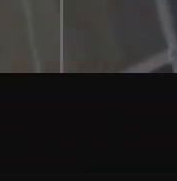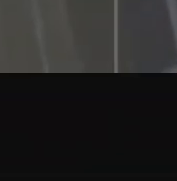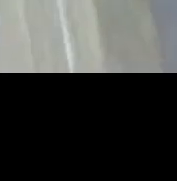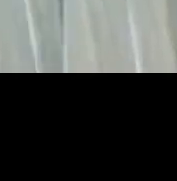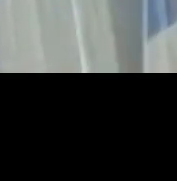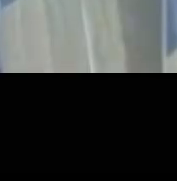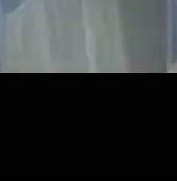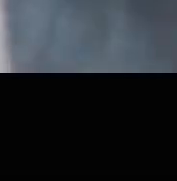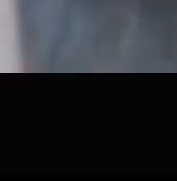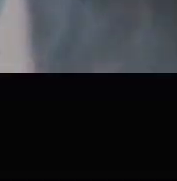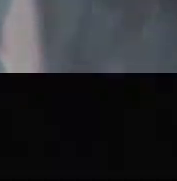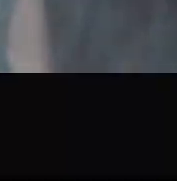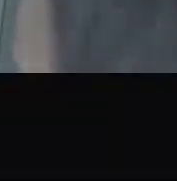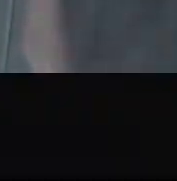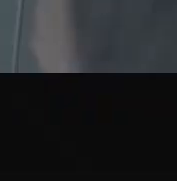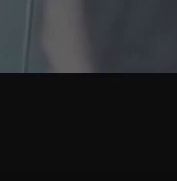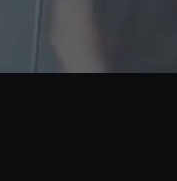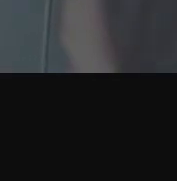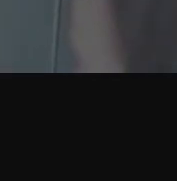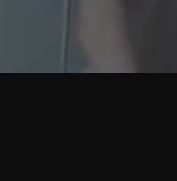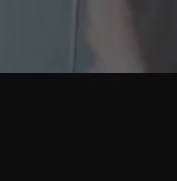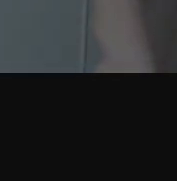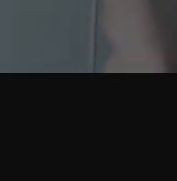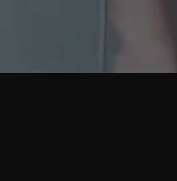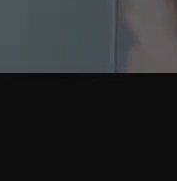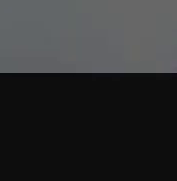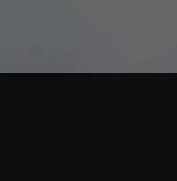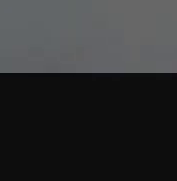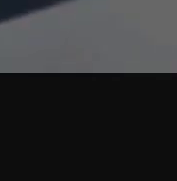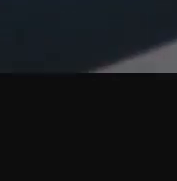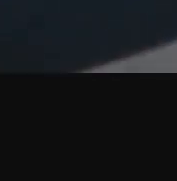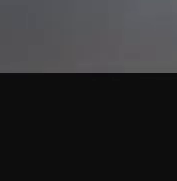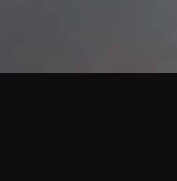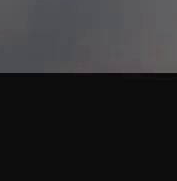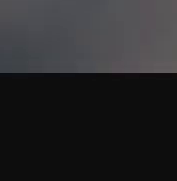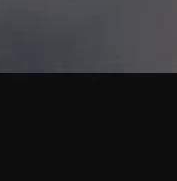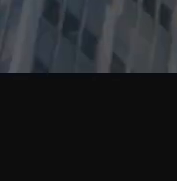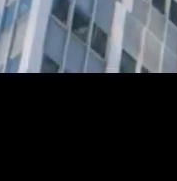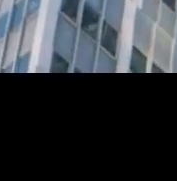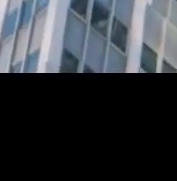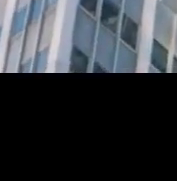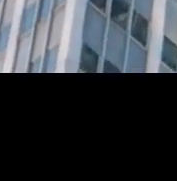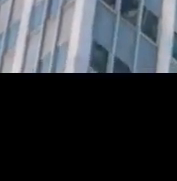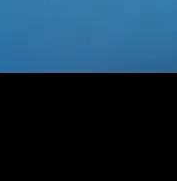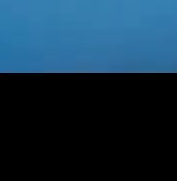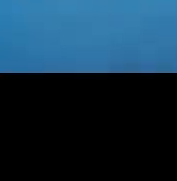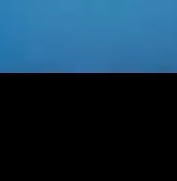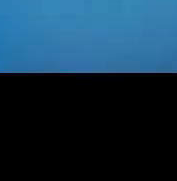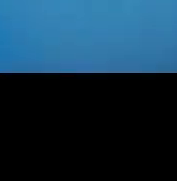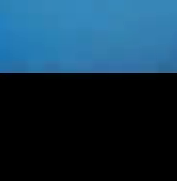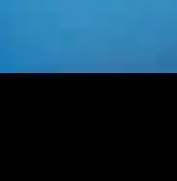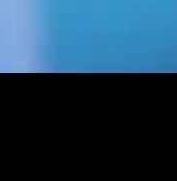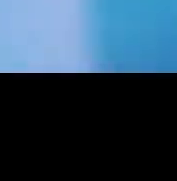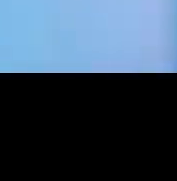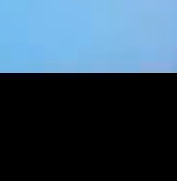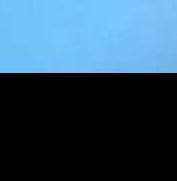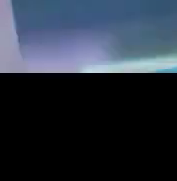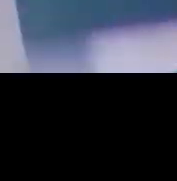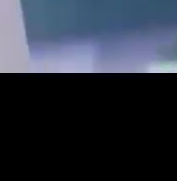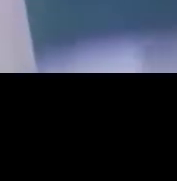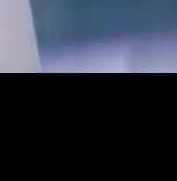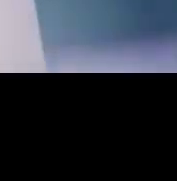e indiretos temos mais de 1.500 empresariais atendendo as principais empresas de telefonia